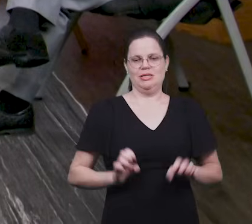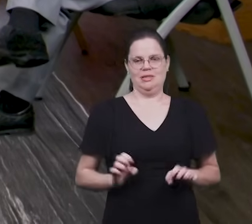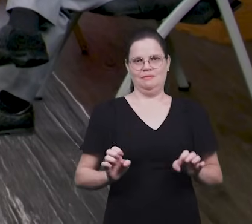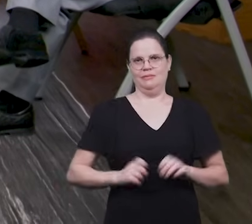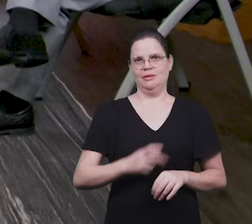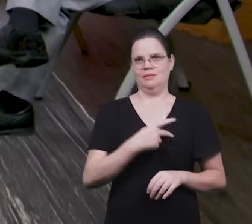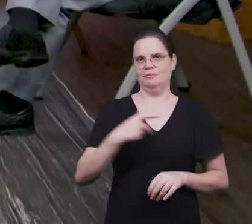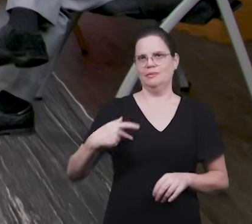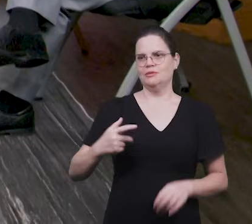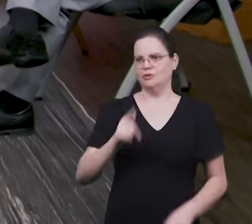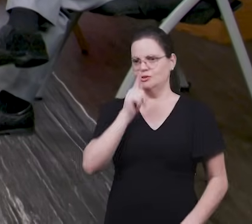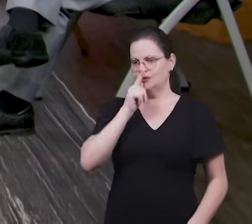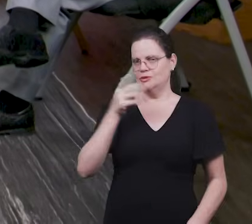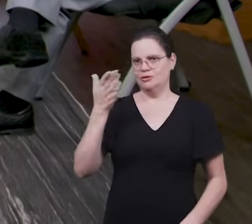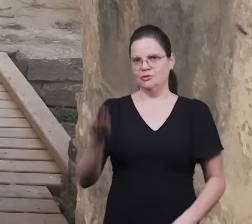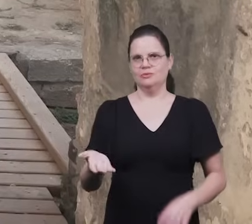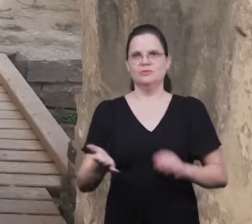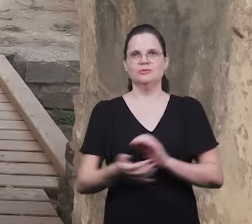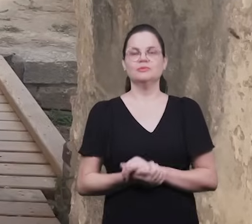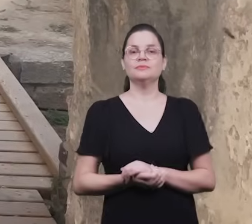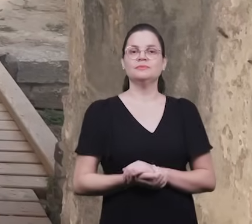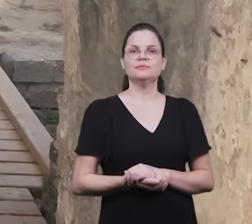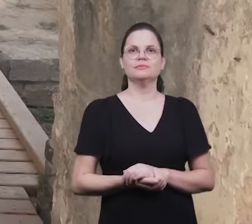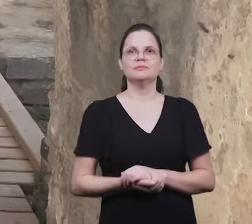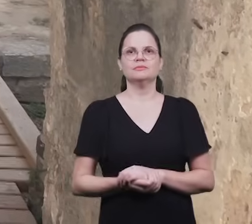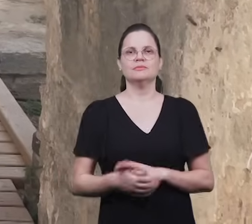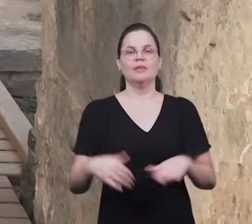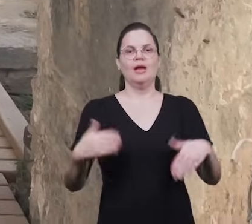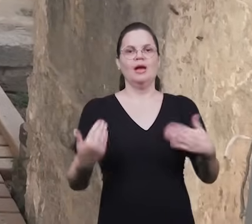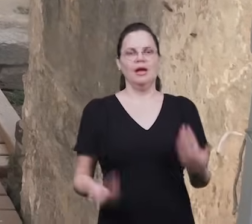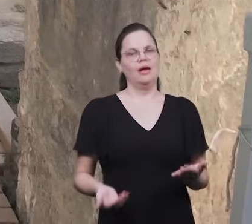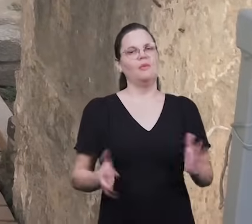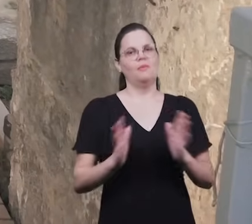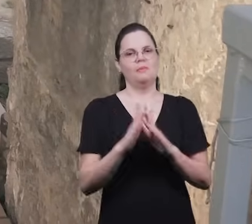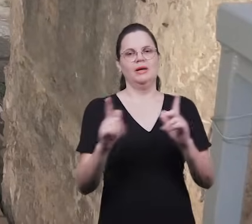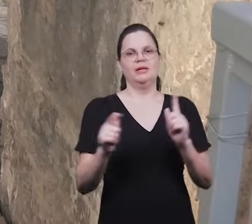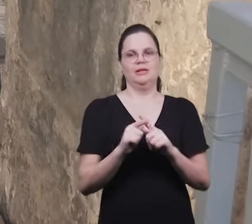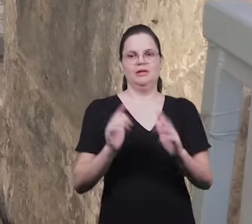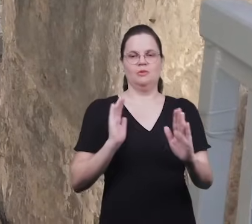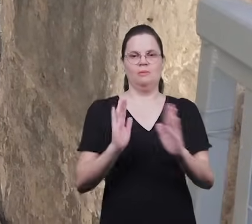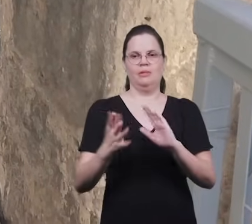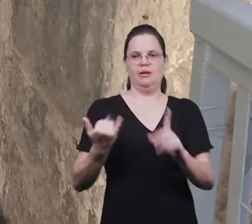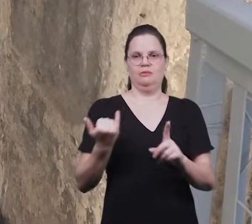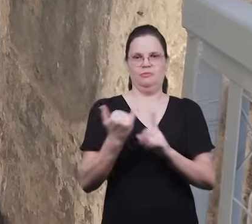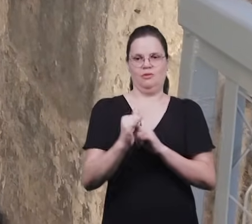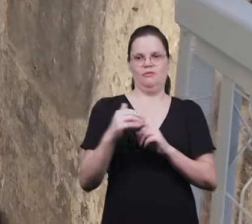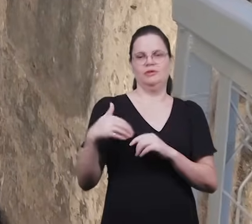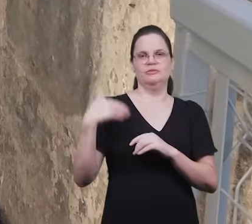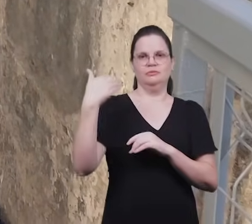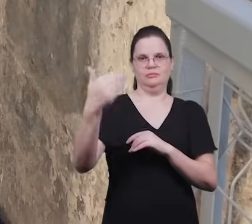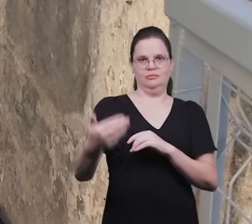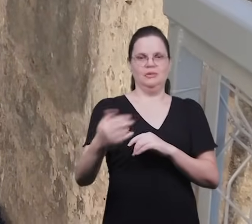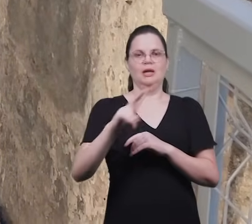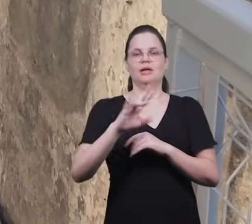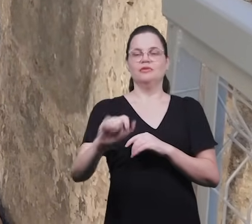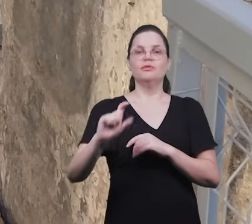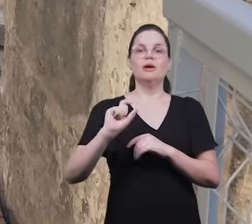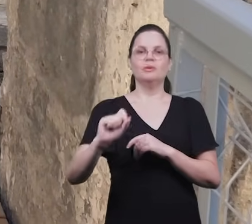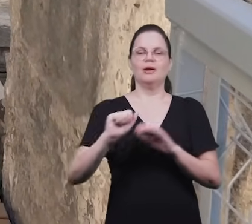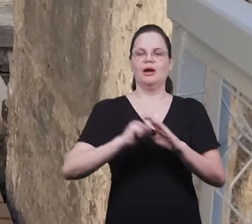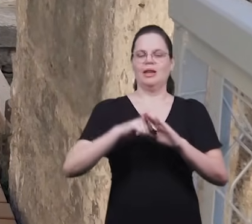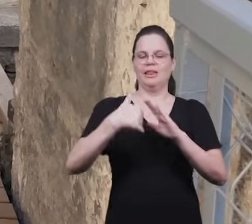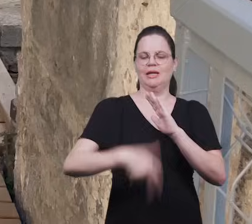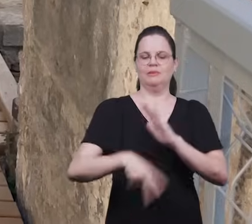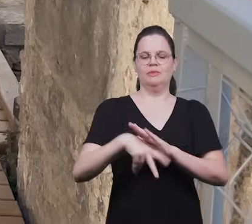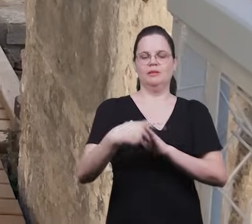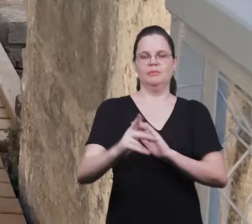Gilson. Esmirna, muito bem. Esmirna é a igreja que vem logo em seguida, o período profético seguinte, que é a igreja que vai ser